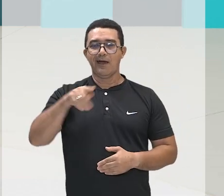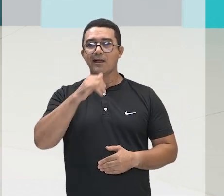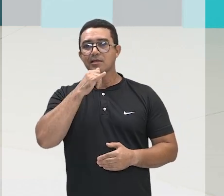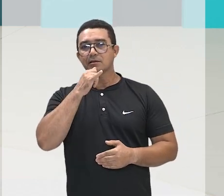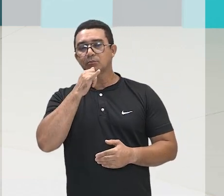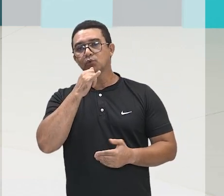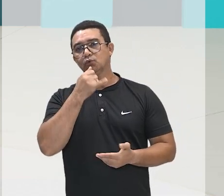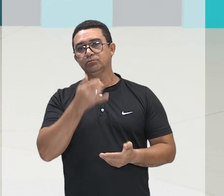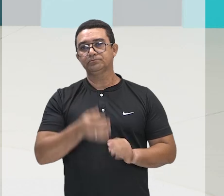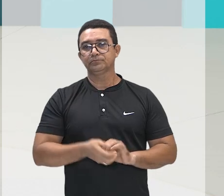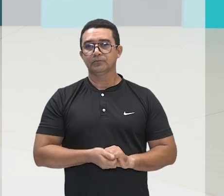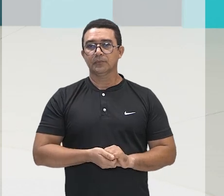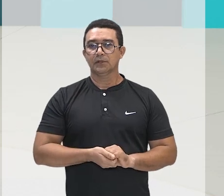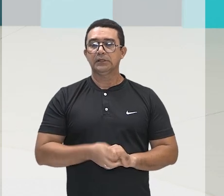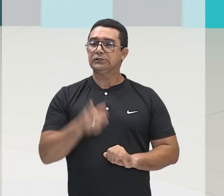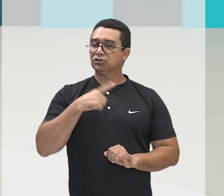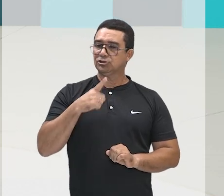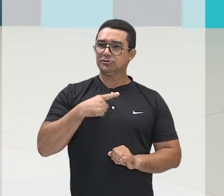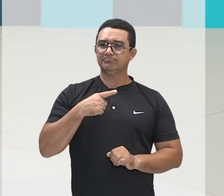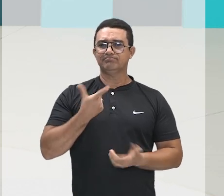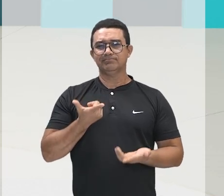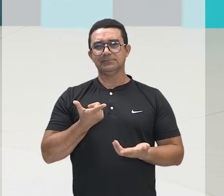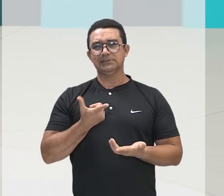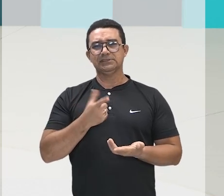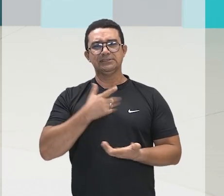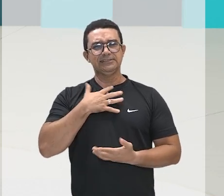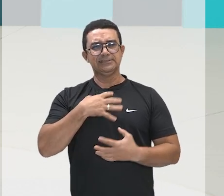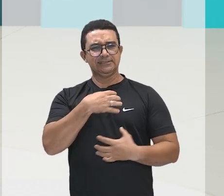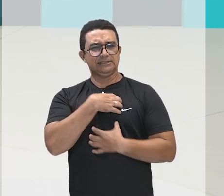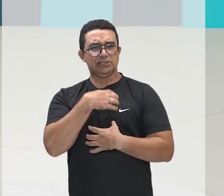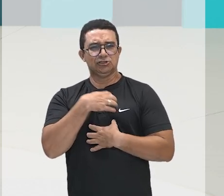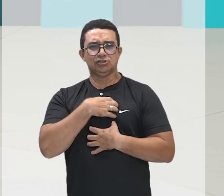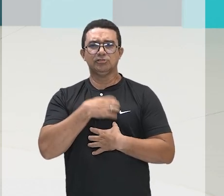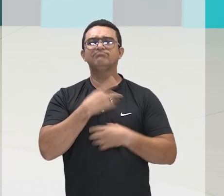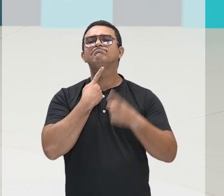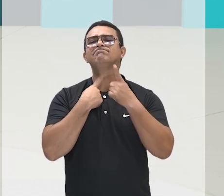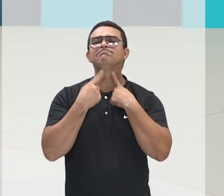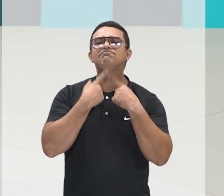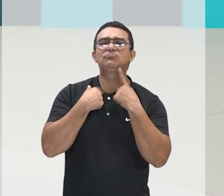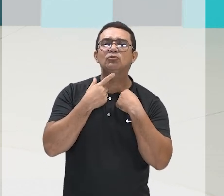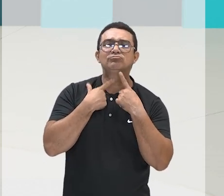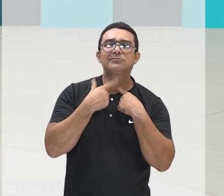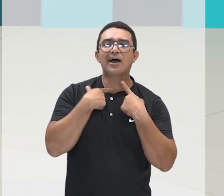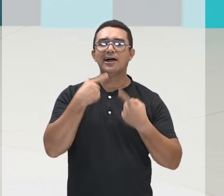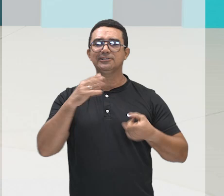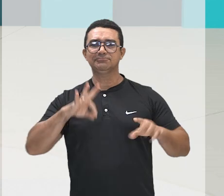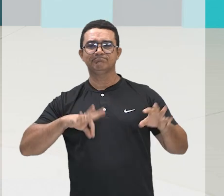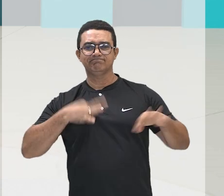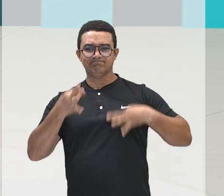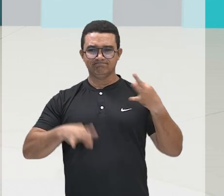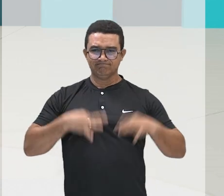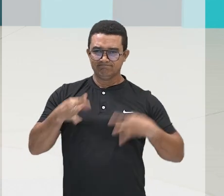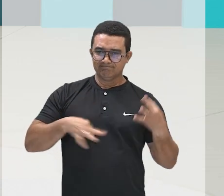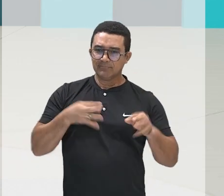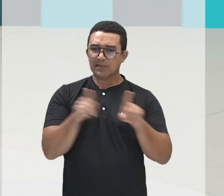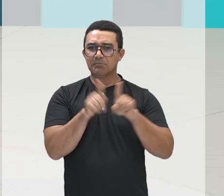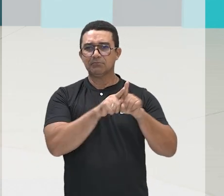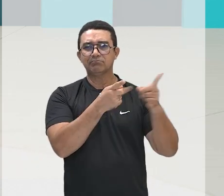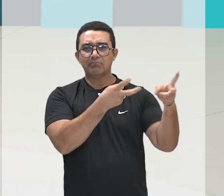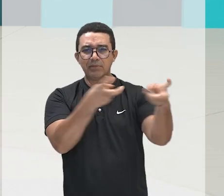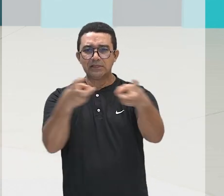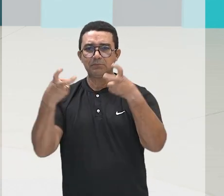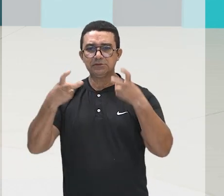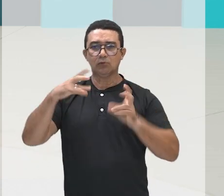Onde você tinha os prazeres, você obtinha as percepções do